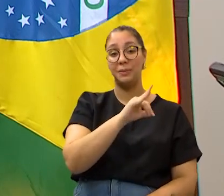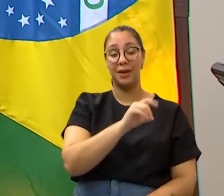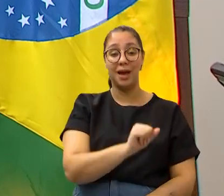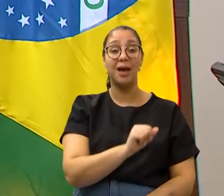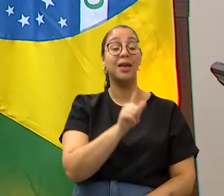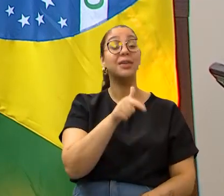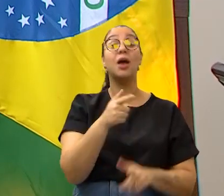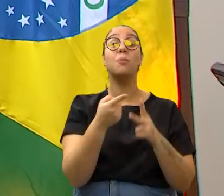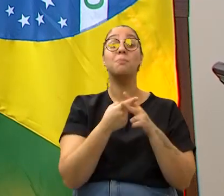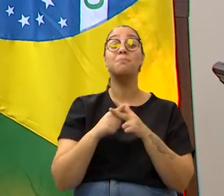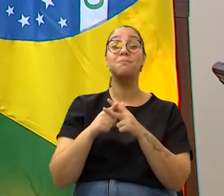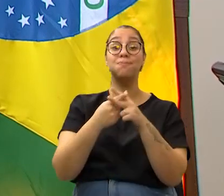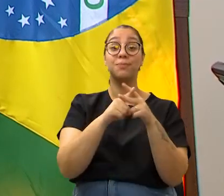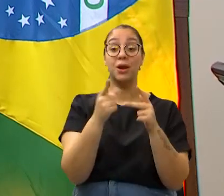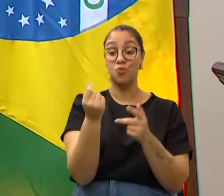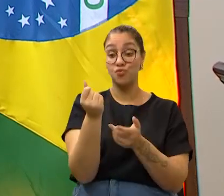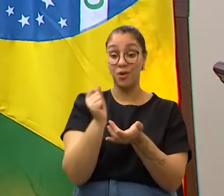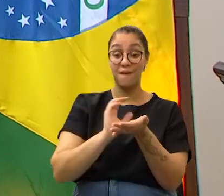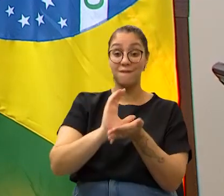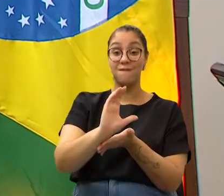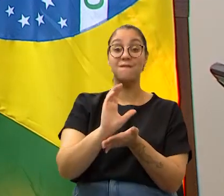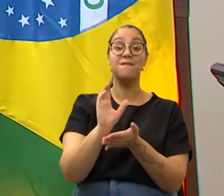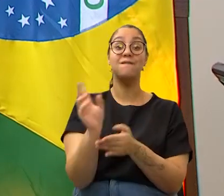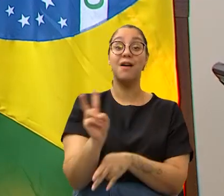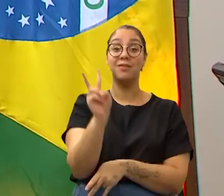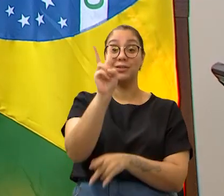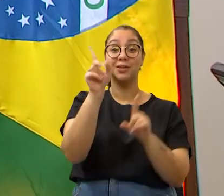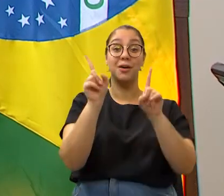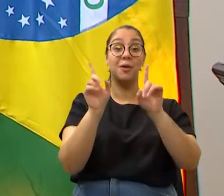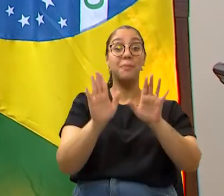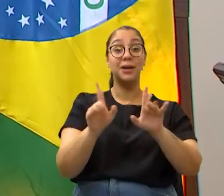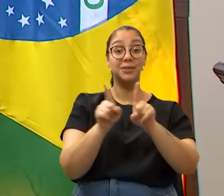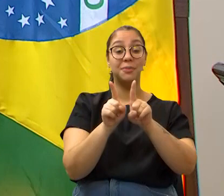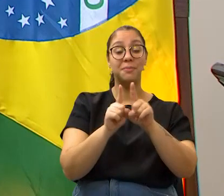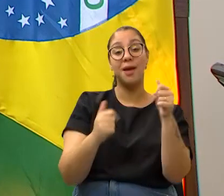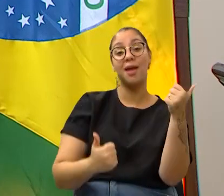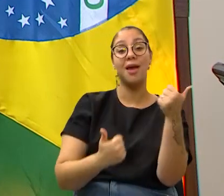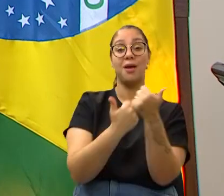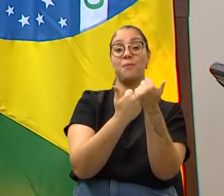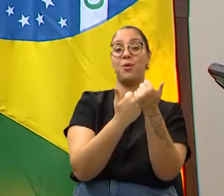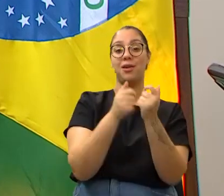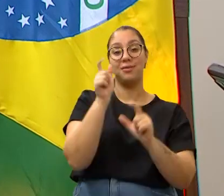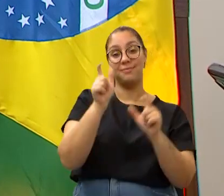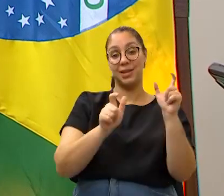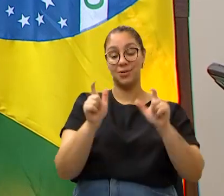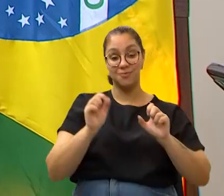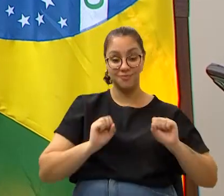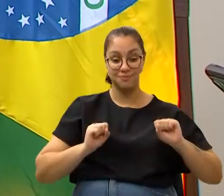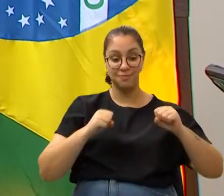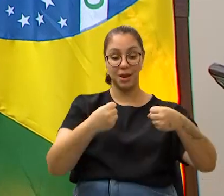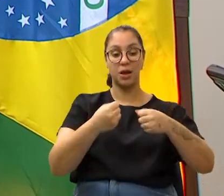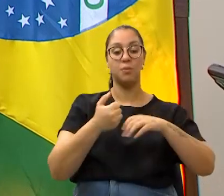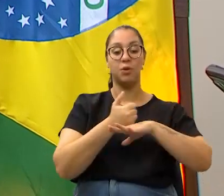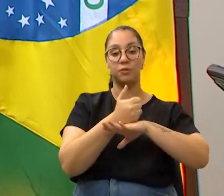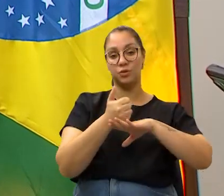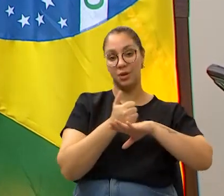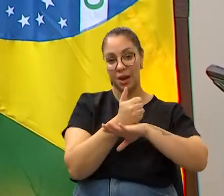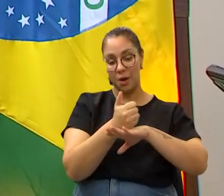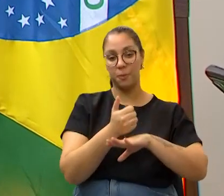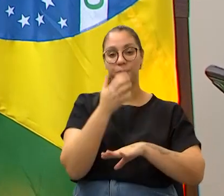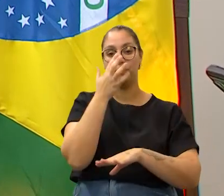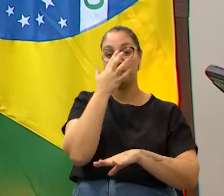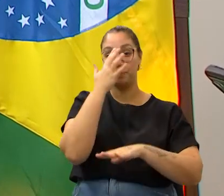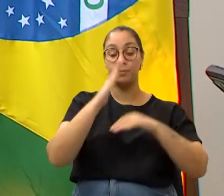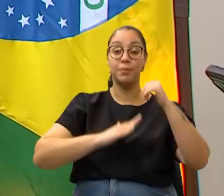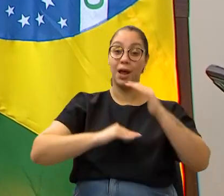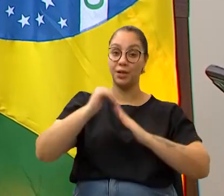para você não só valorizar, mas apoiar aqueles que se dedicam, em tese, profissionalmente,